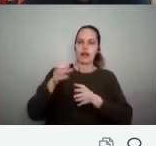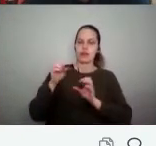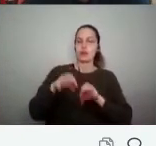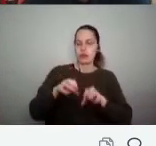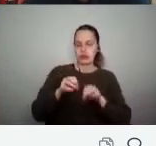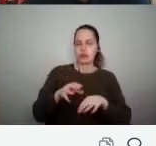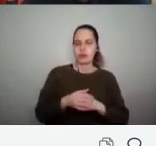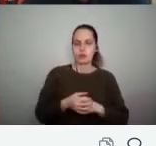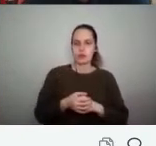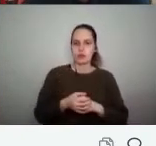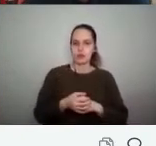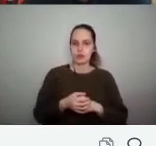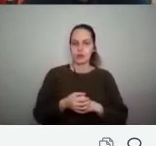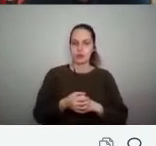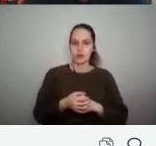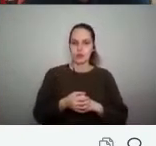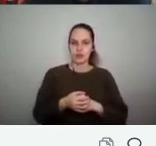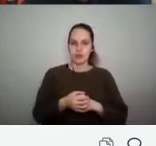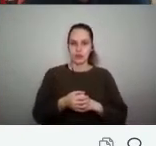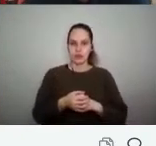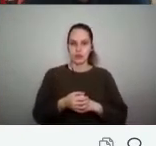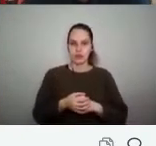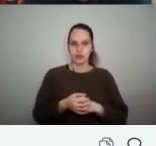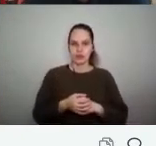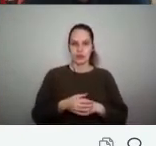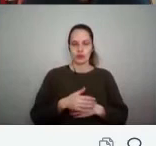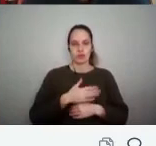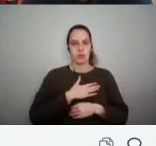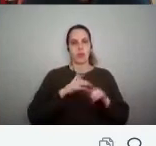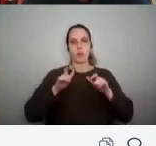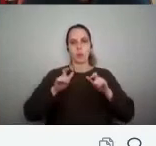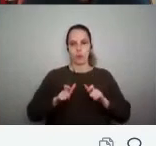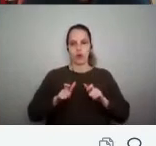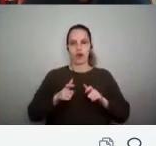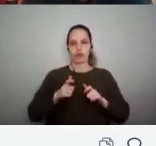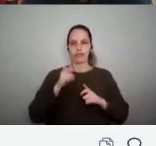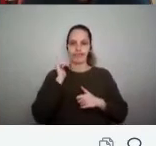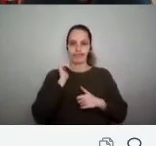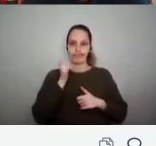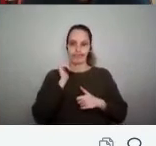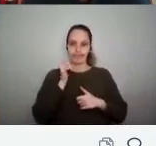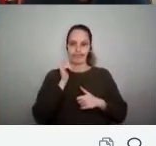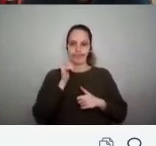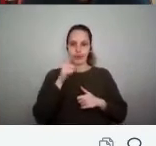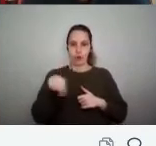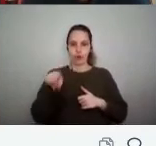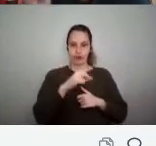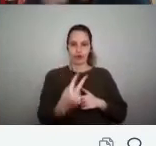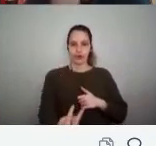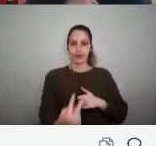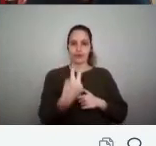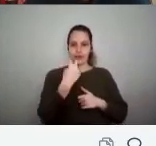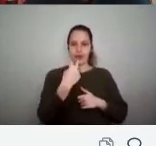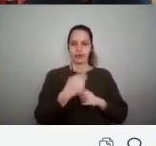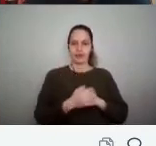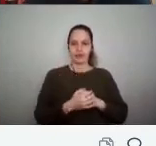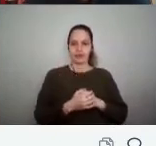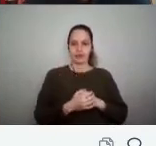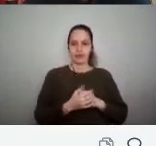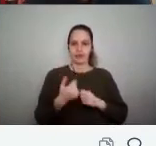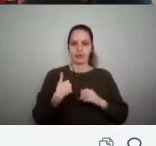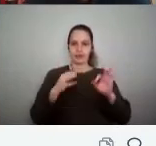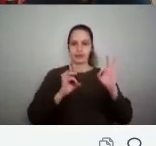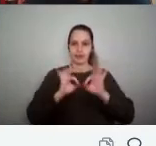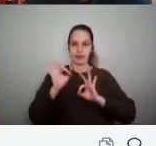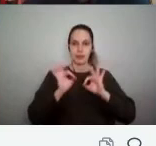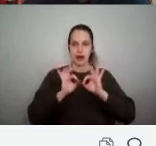educação. O meu lugar de fala é esse mesmo que vocês estão vendo, né? Eu preparei especialmente para me encontrar com